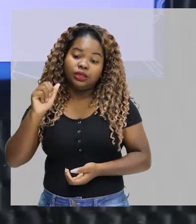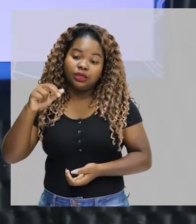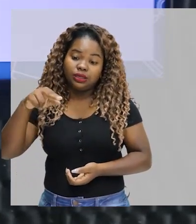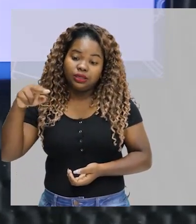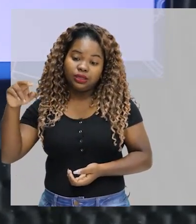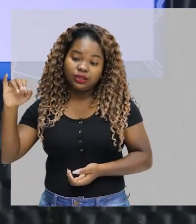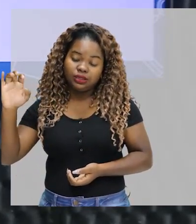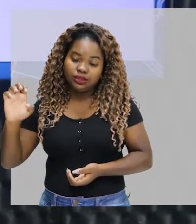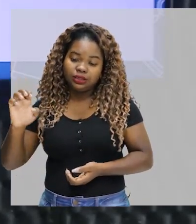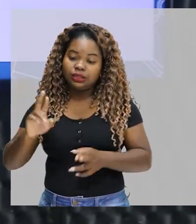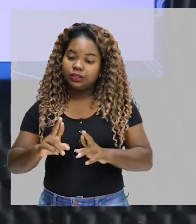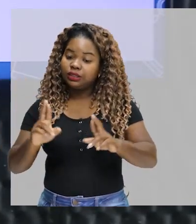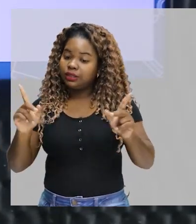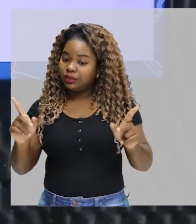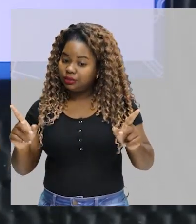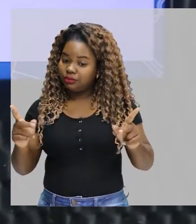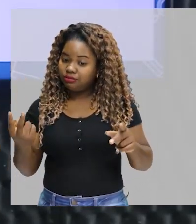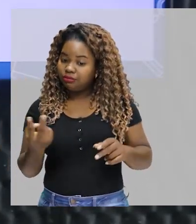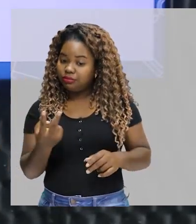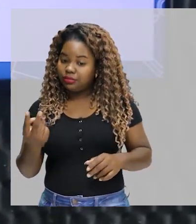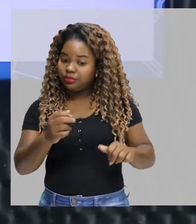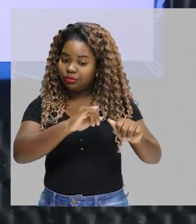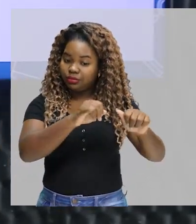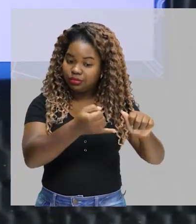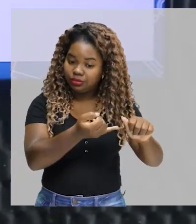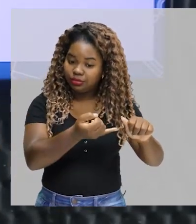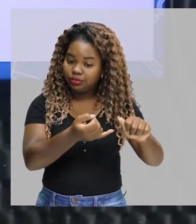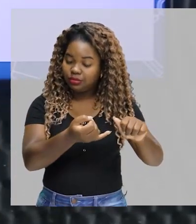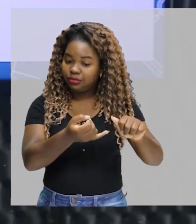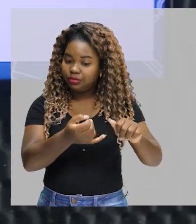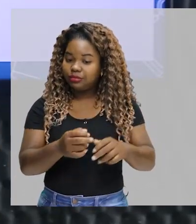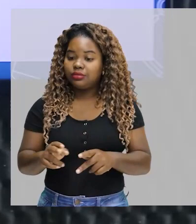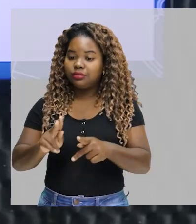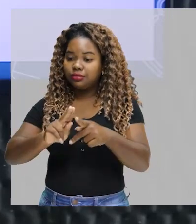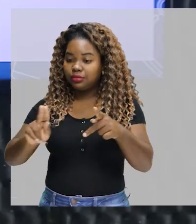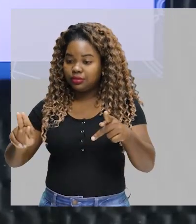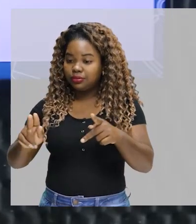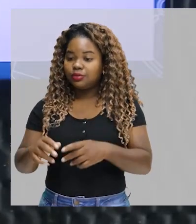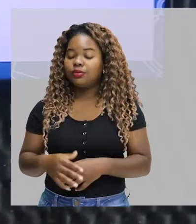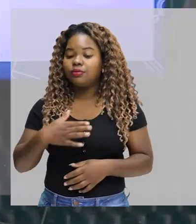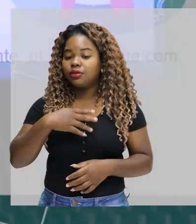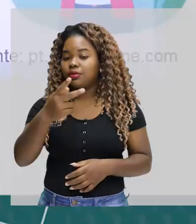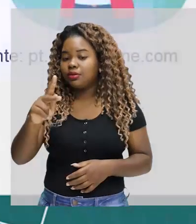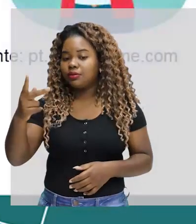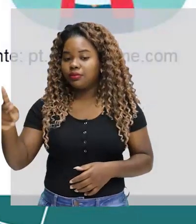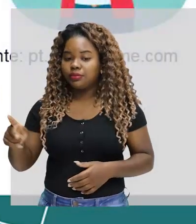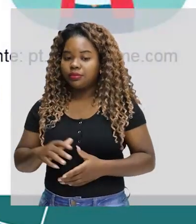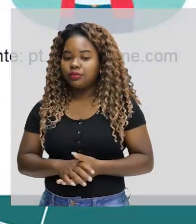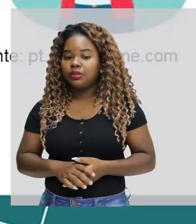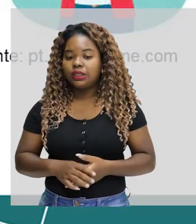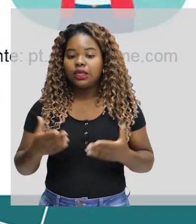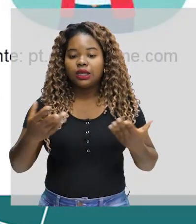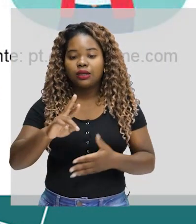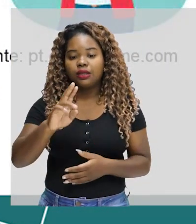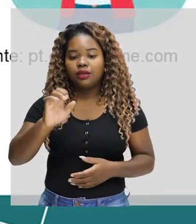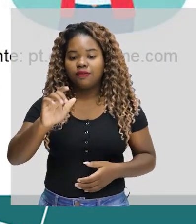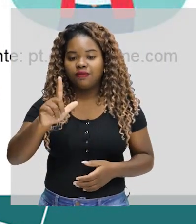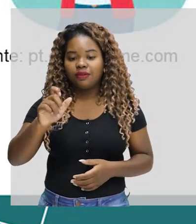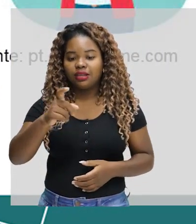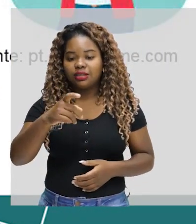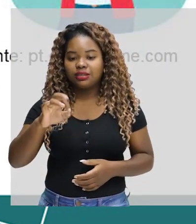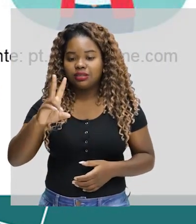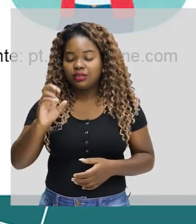Tá? Então, diferença entre adjetivo e pronome possessivo. No caso dos reflexivos,